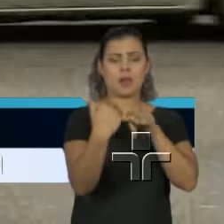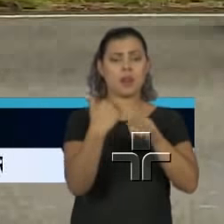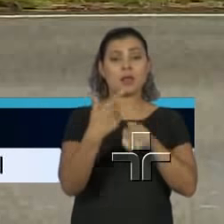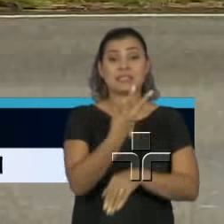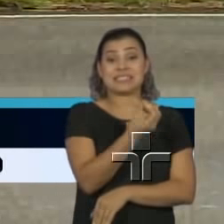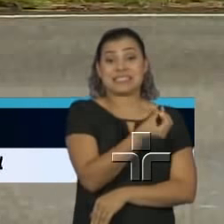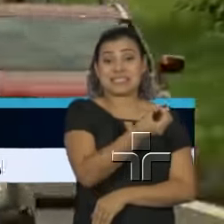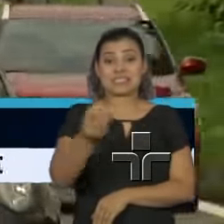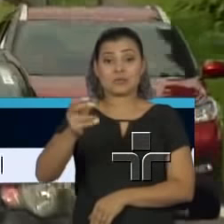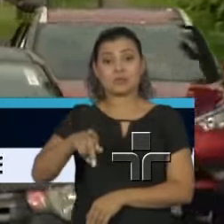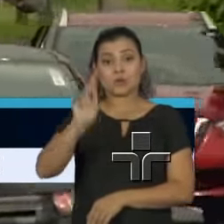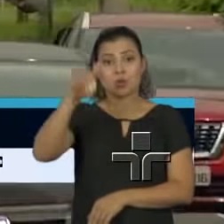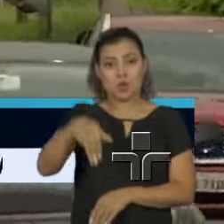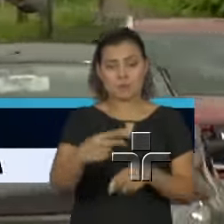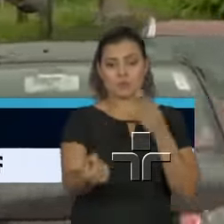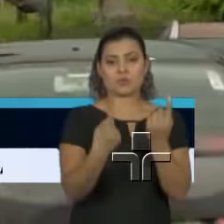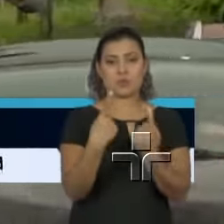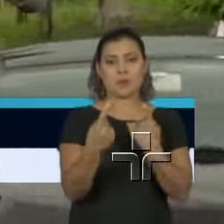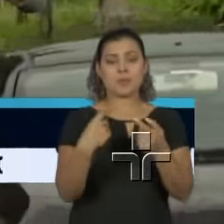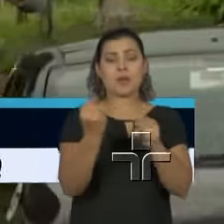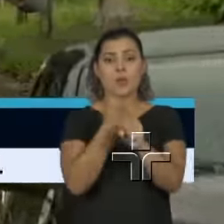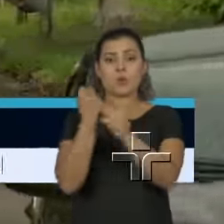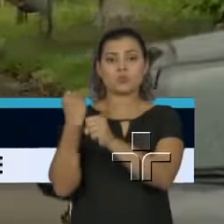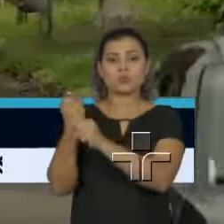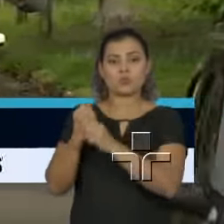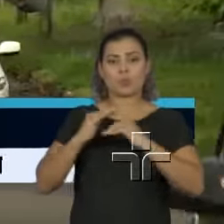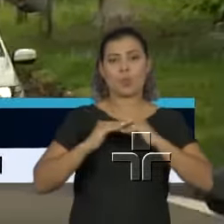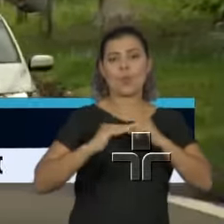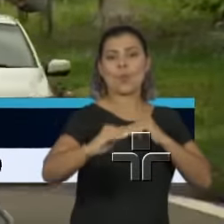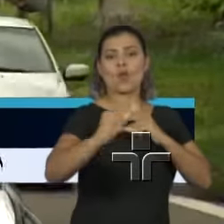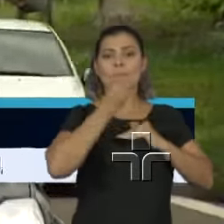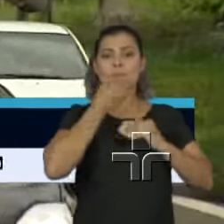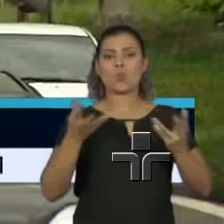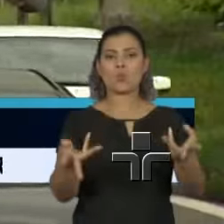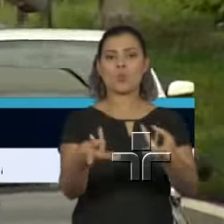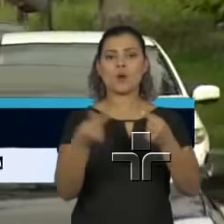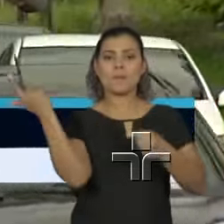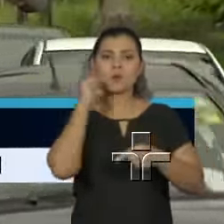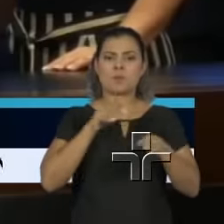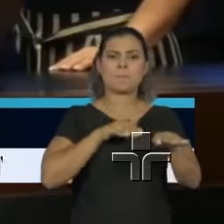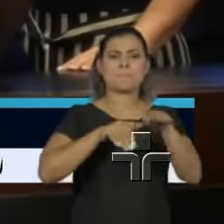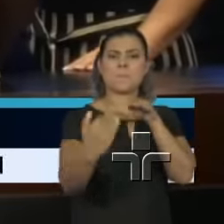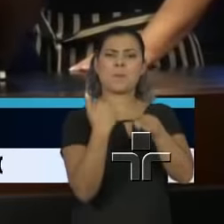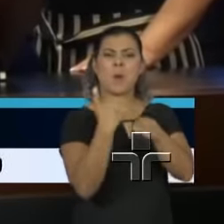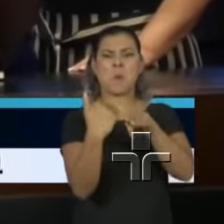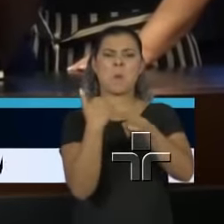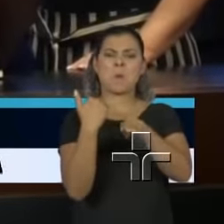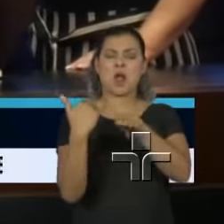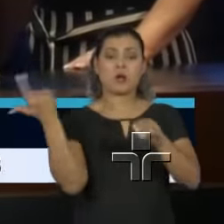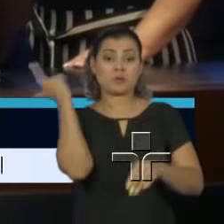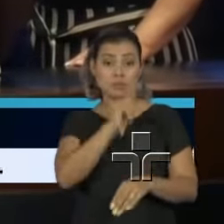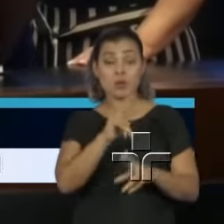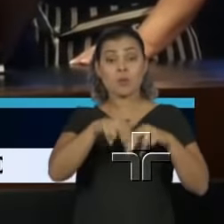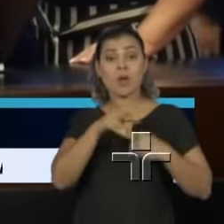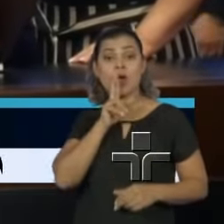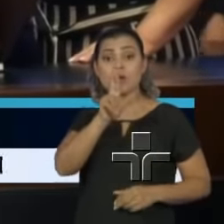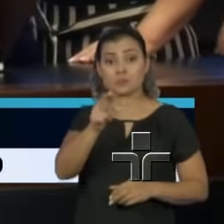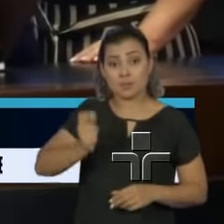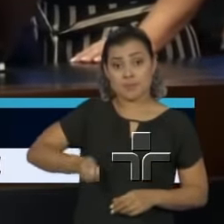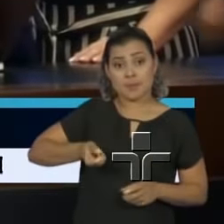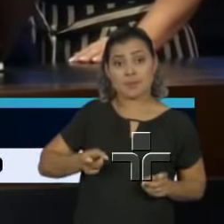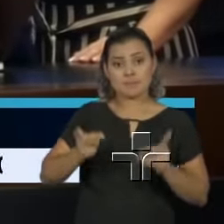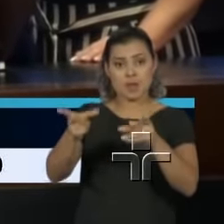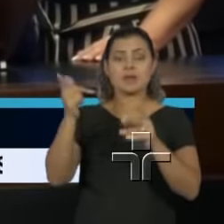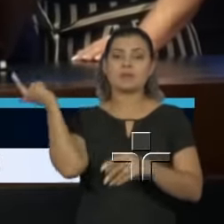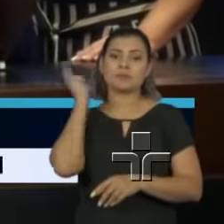quilômetros de rodovias e construção de novas pistas para melhorar a fluidez. O resultado do leilão teve